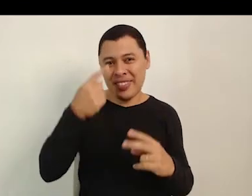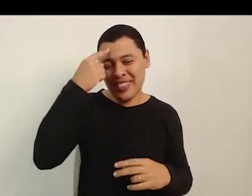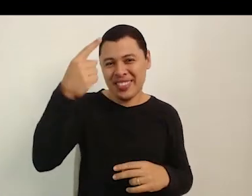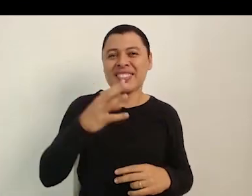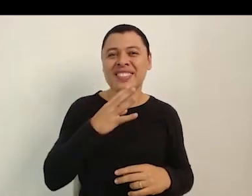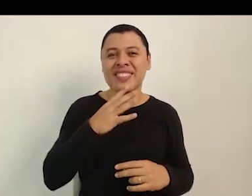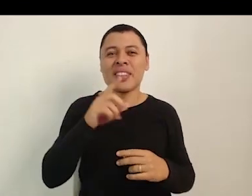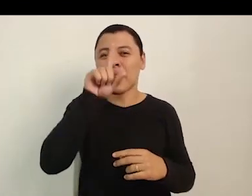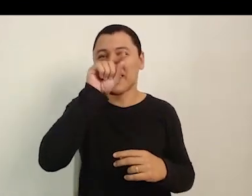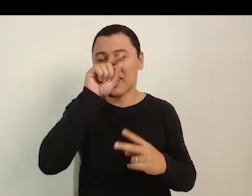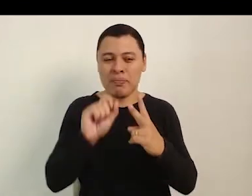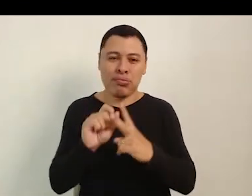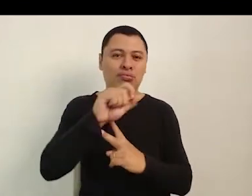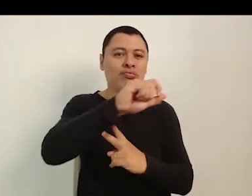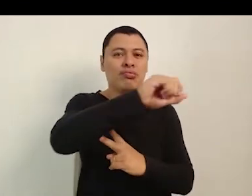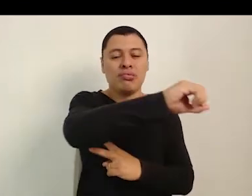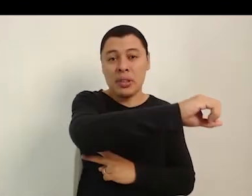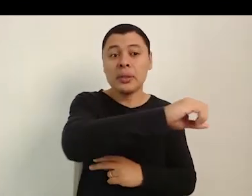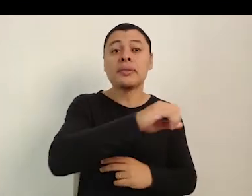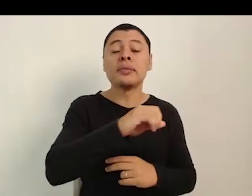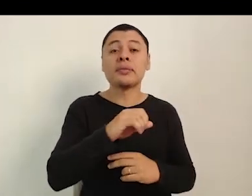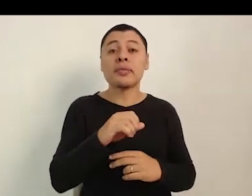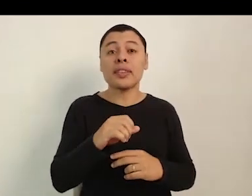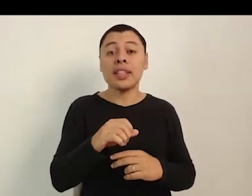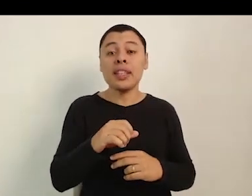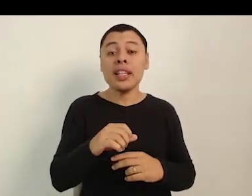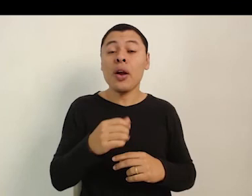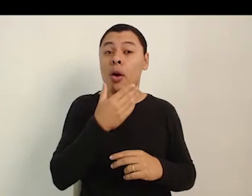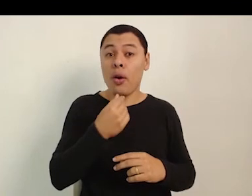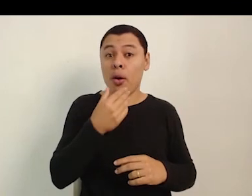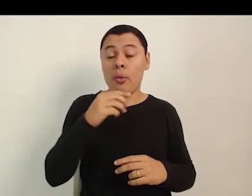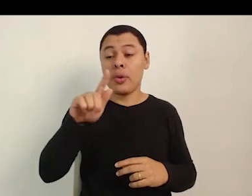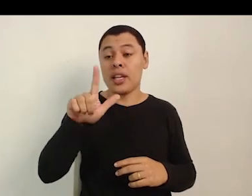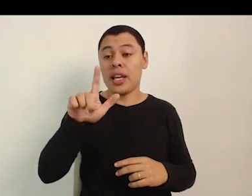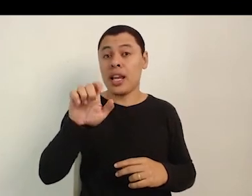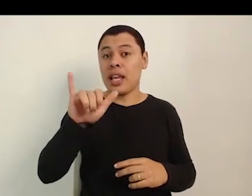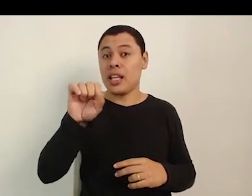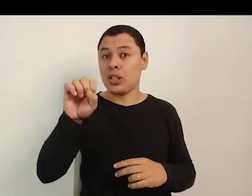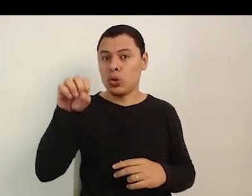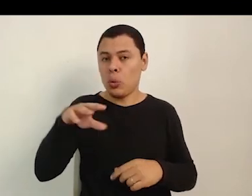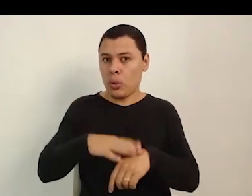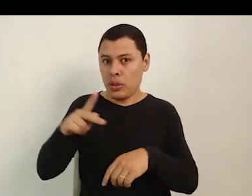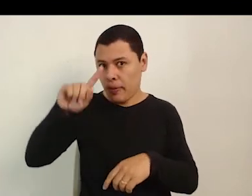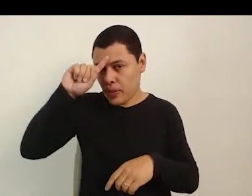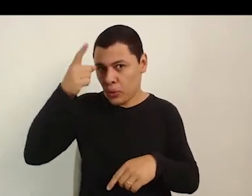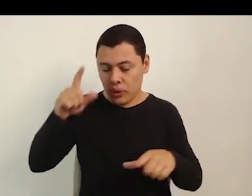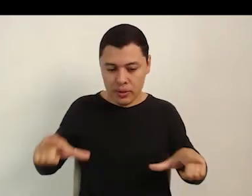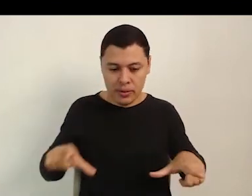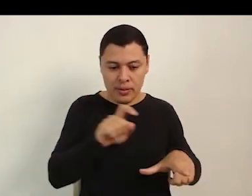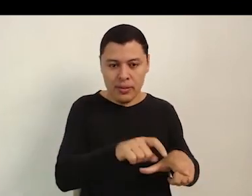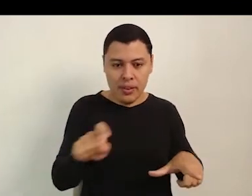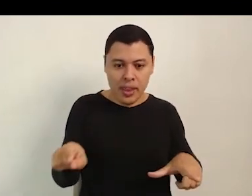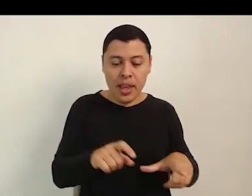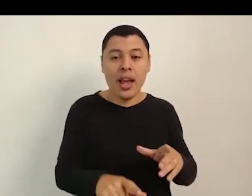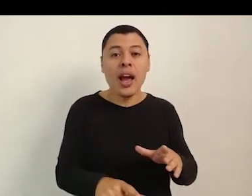Gleison está sendo apresentado, que foi a pessoa que ajudou a desenvolver esse teclado, ele está usando